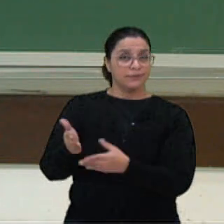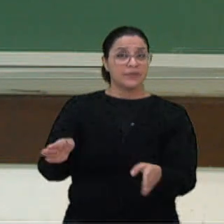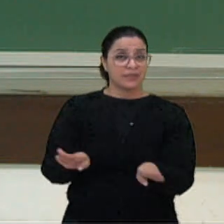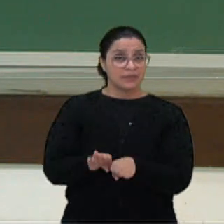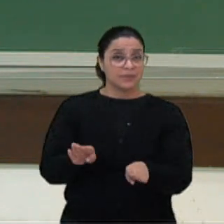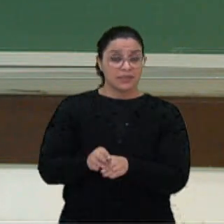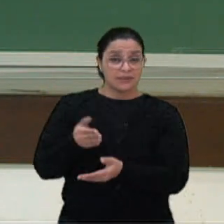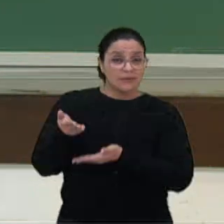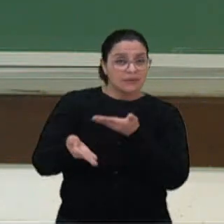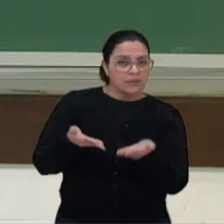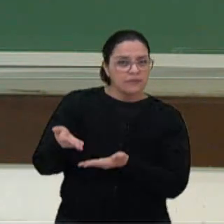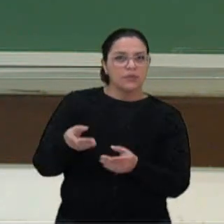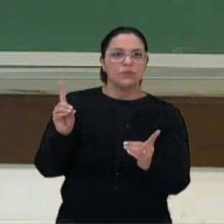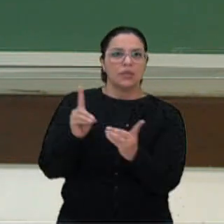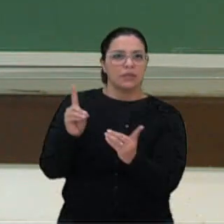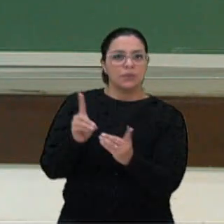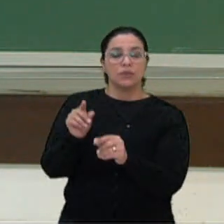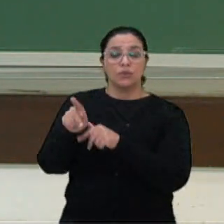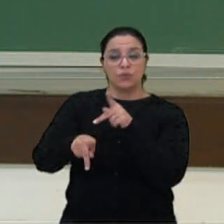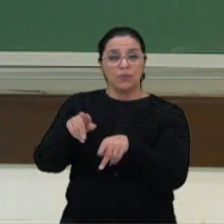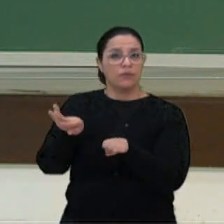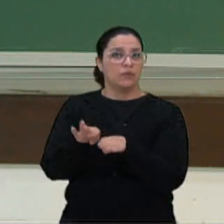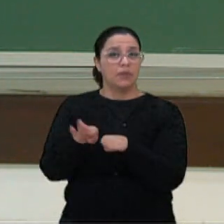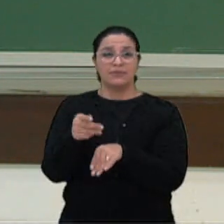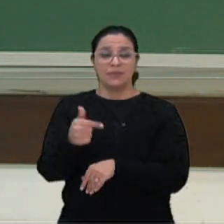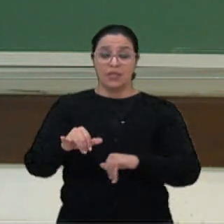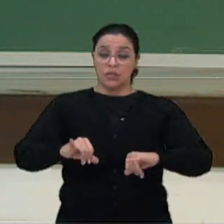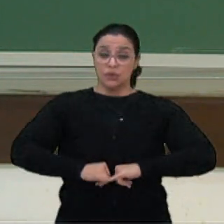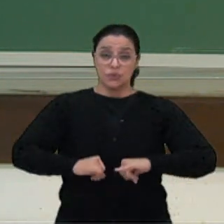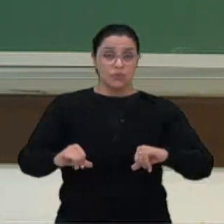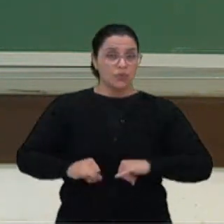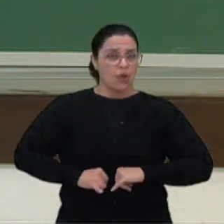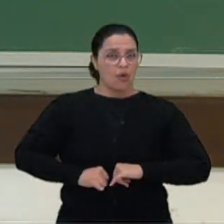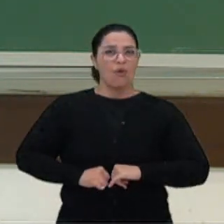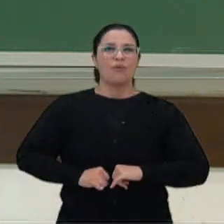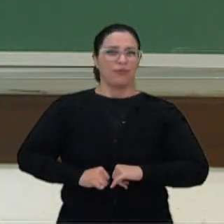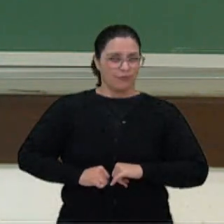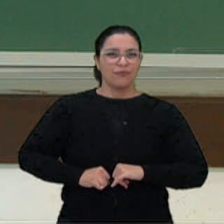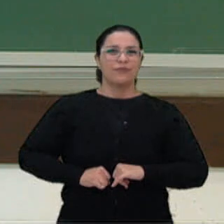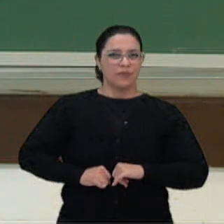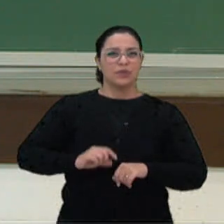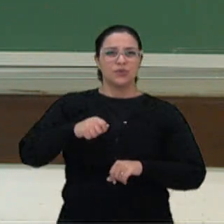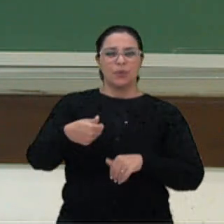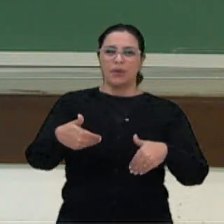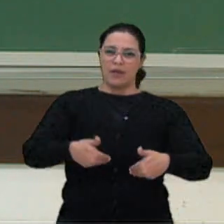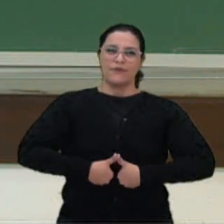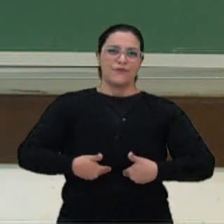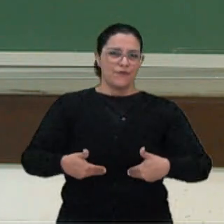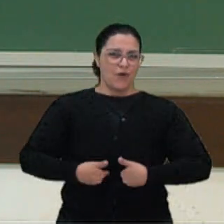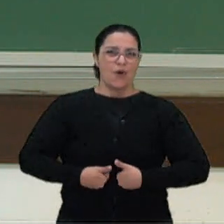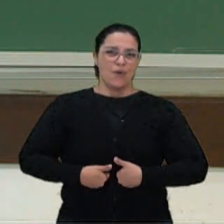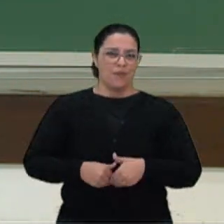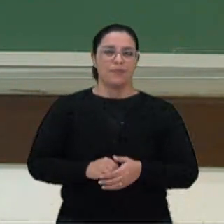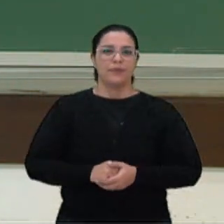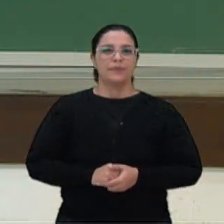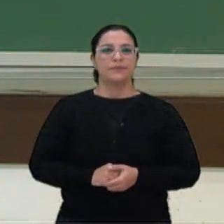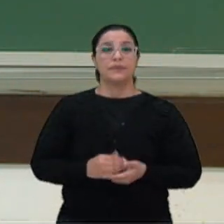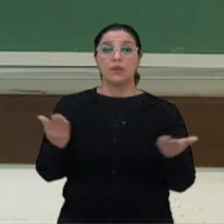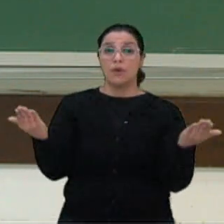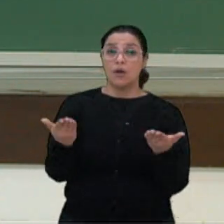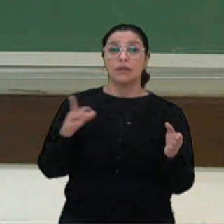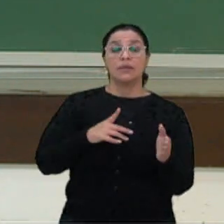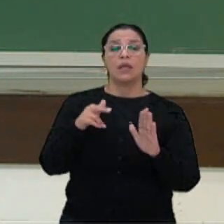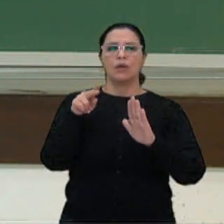de serviços e atendimento à população, sofrem mais com essa questão da fome e da subnutrição.